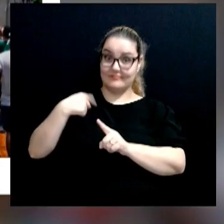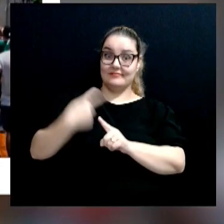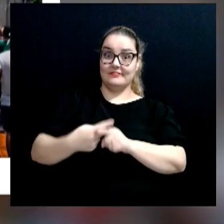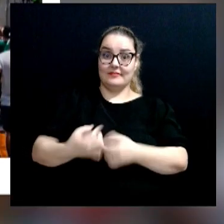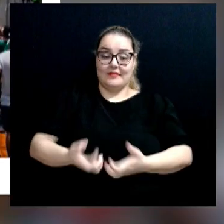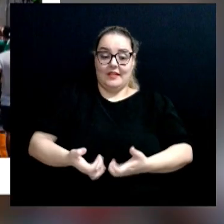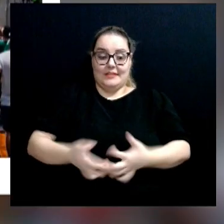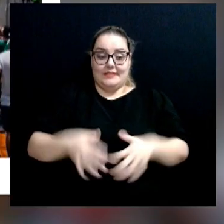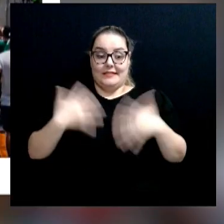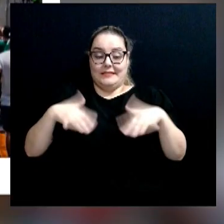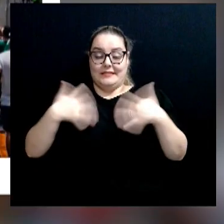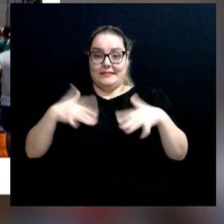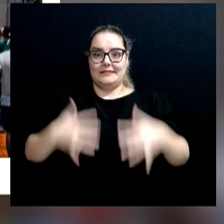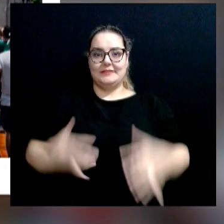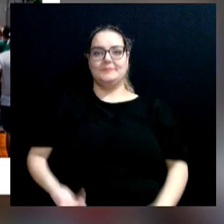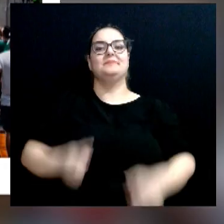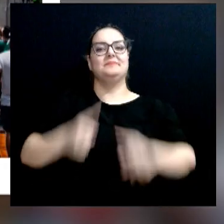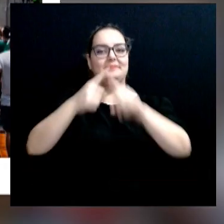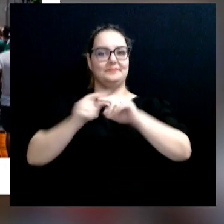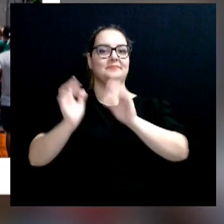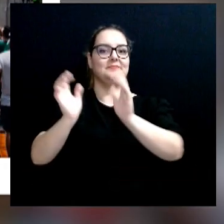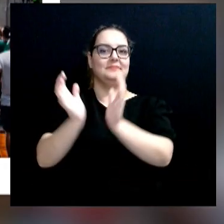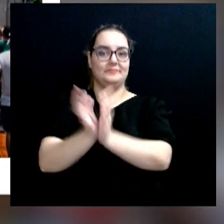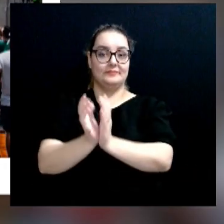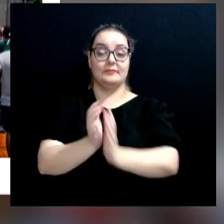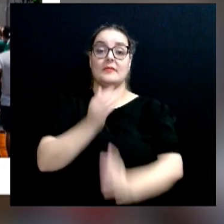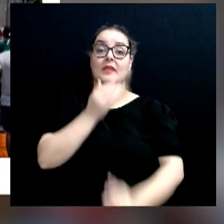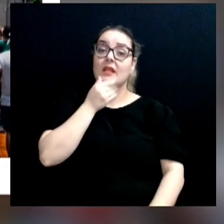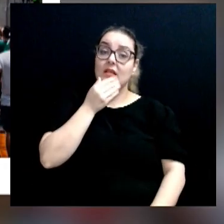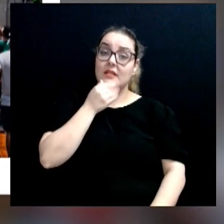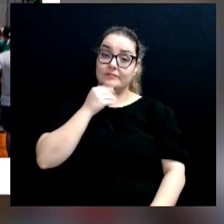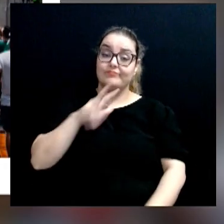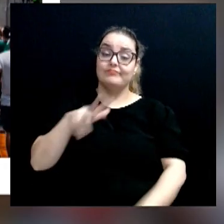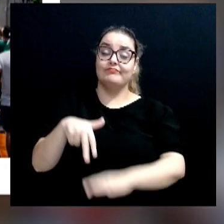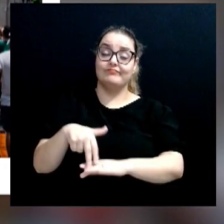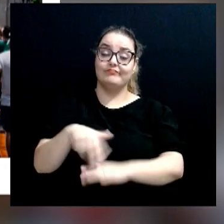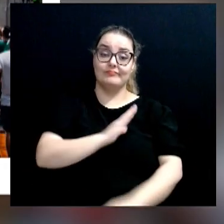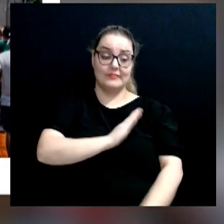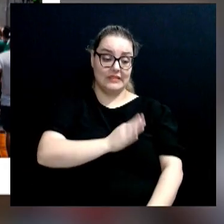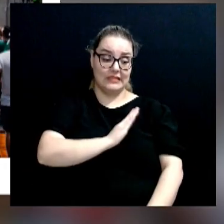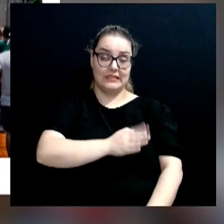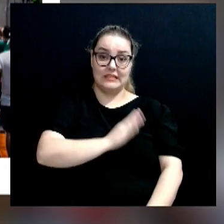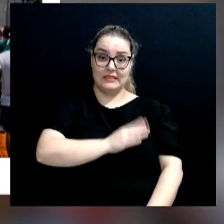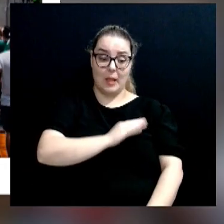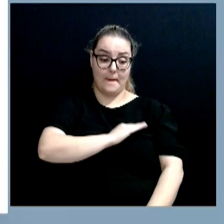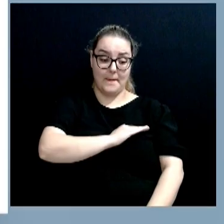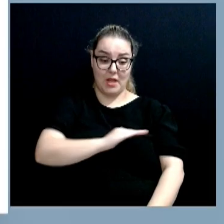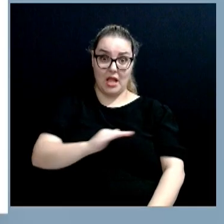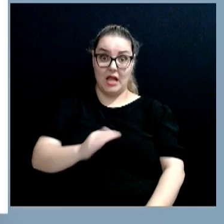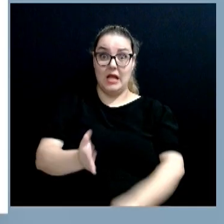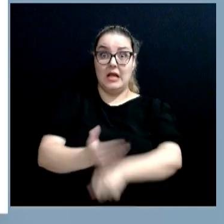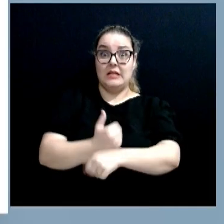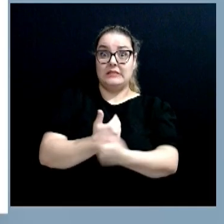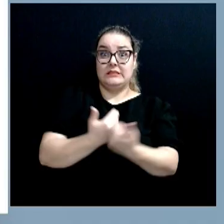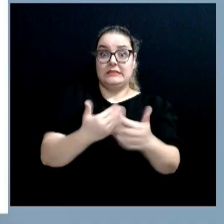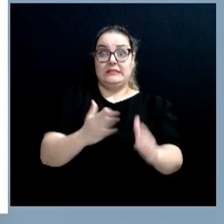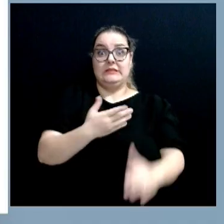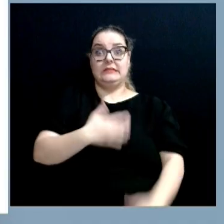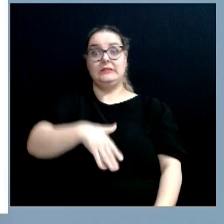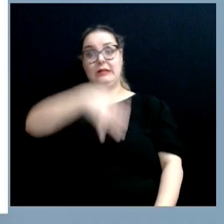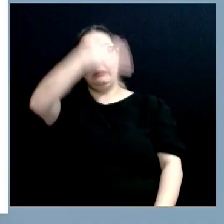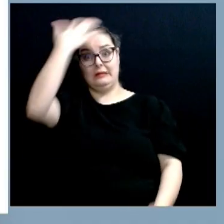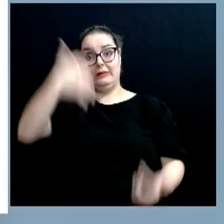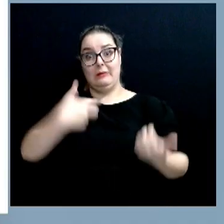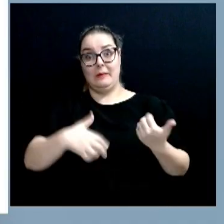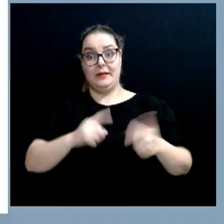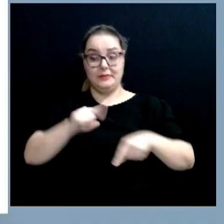Durante esta Copa do Mundo, um homem sofreu um infarto antes mesmo da partida de abertura no México. Em outro caso, um